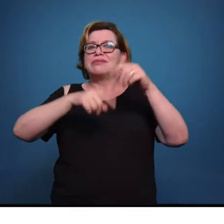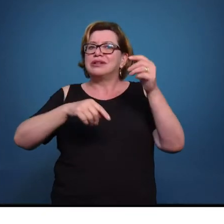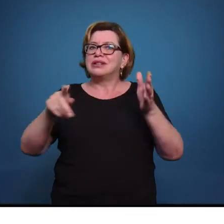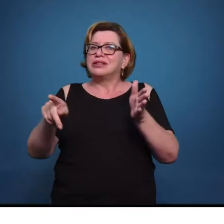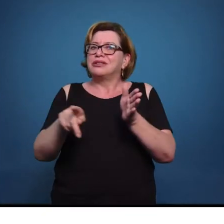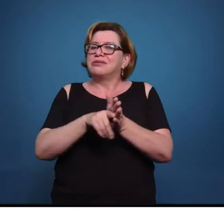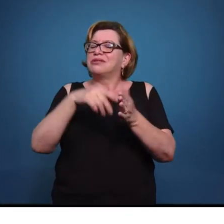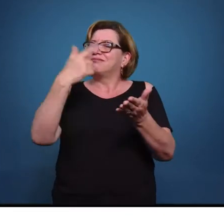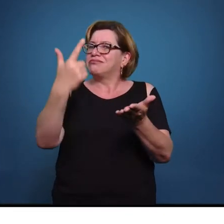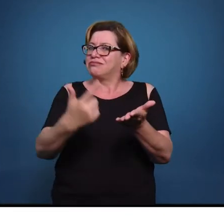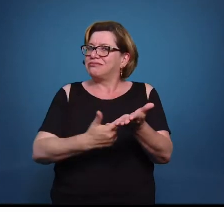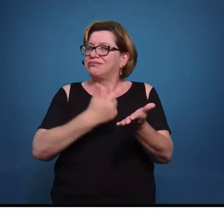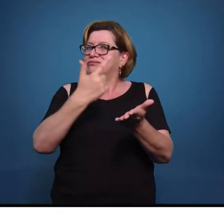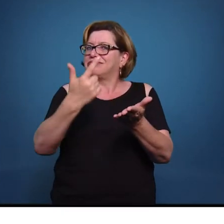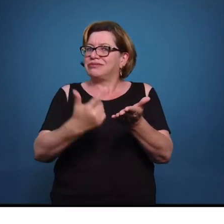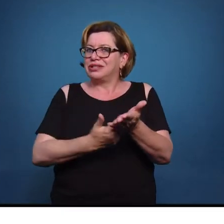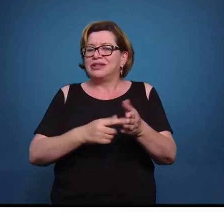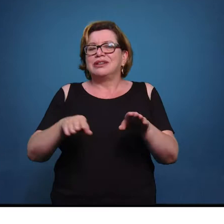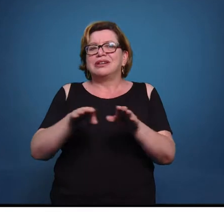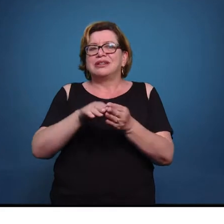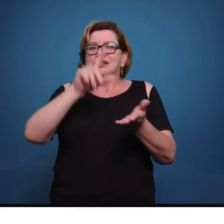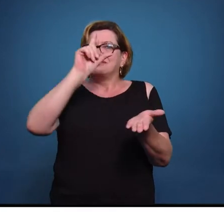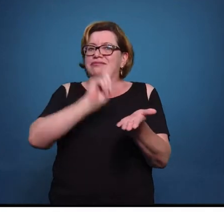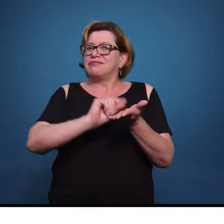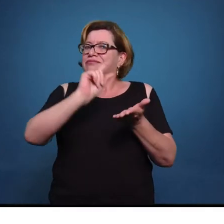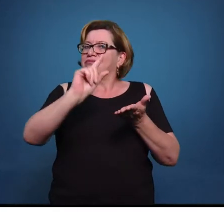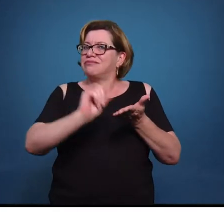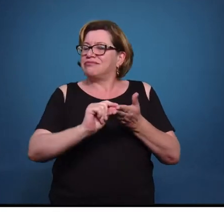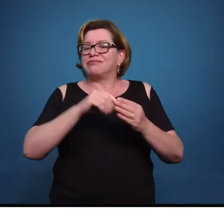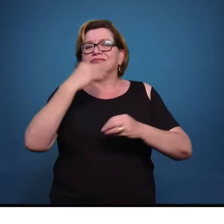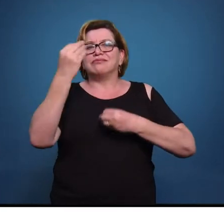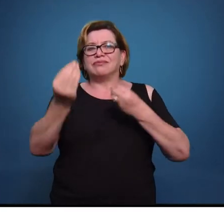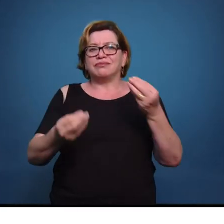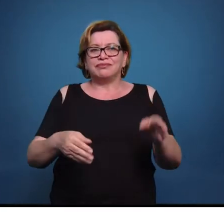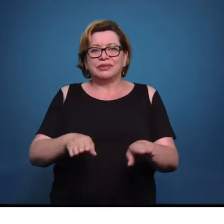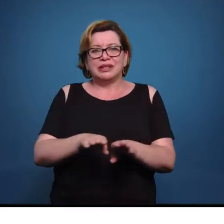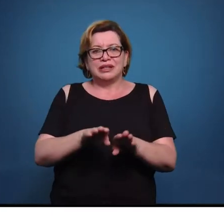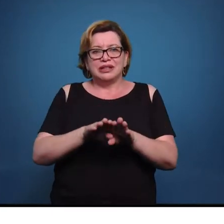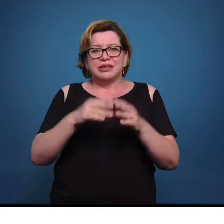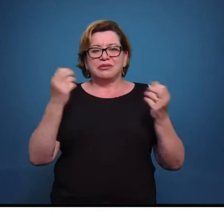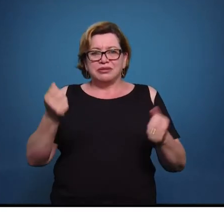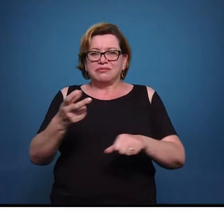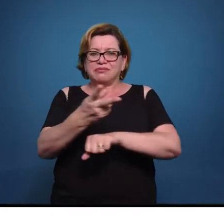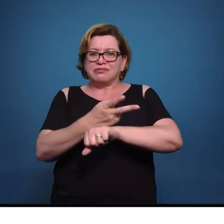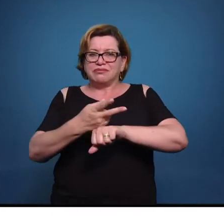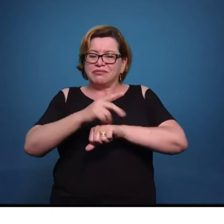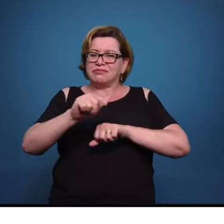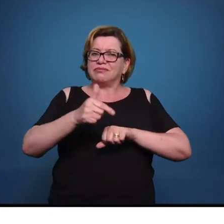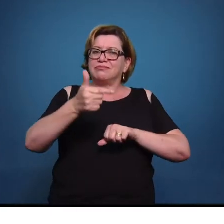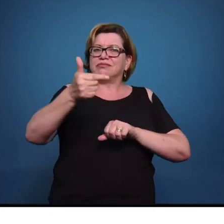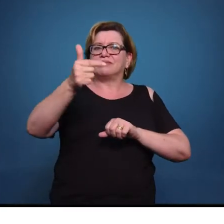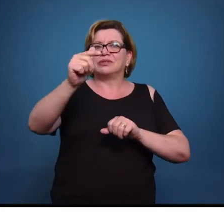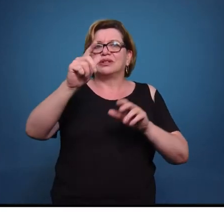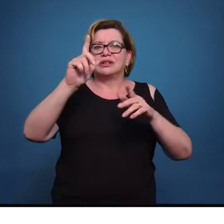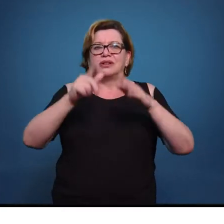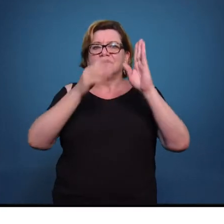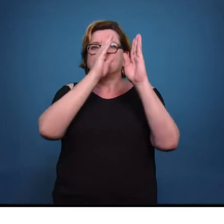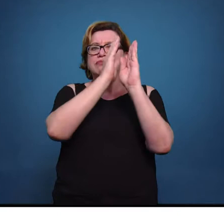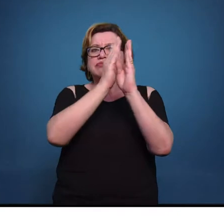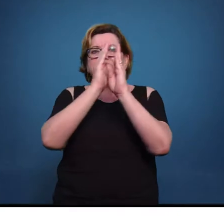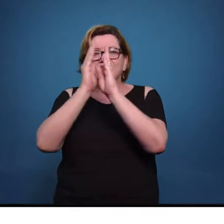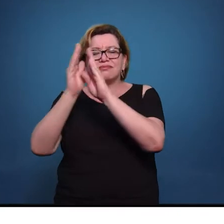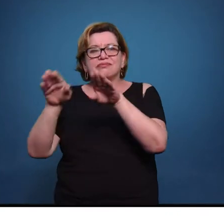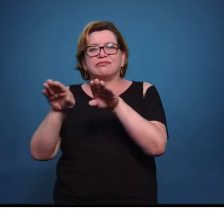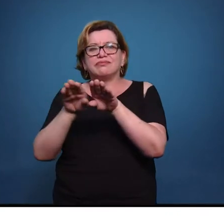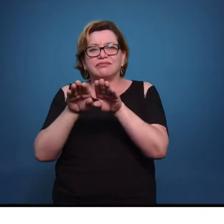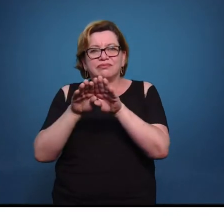das instituições escolares, como os artigos científicos. Podemos também buscarmos outros espaços reconhecidos, como as bibliotecas e